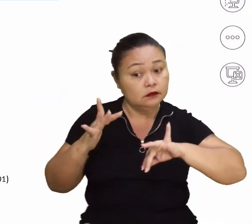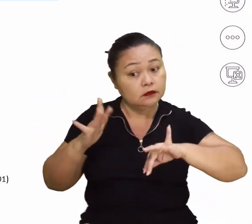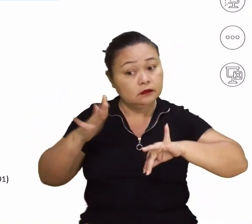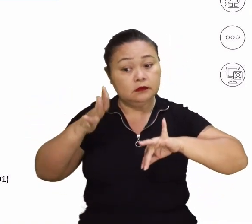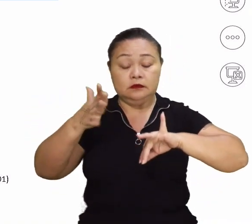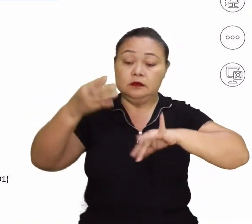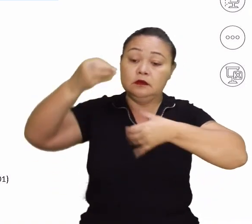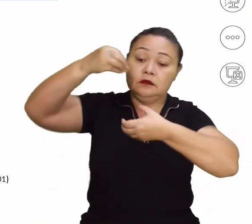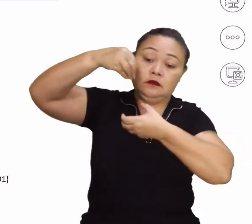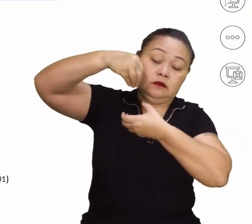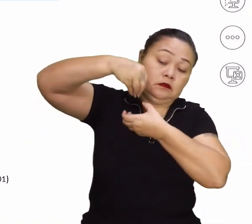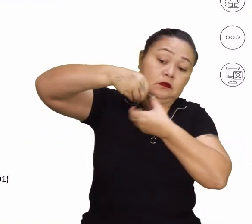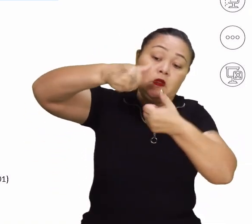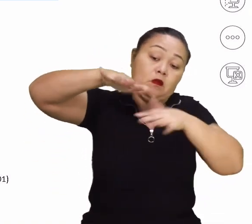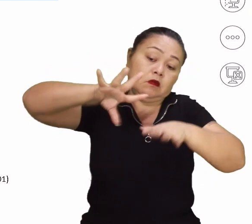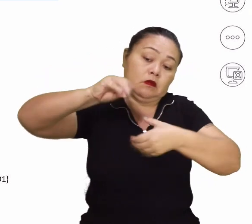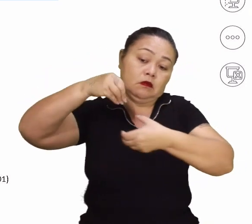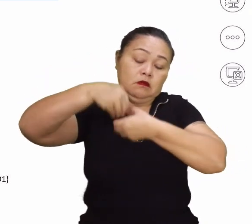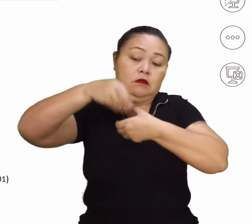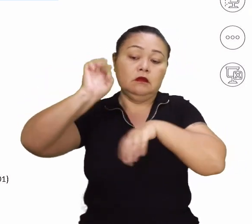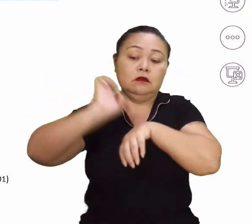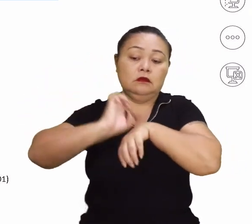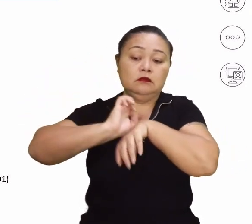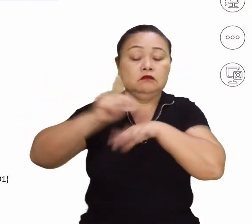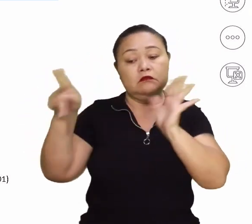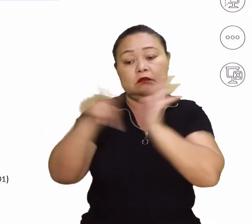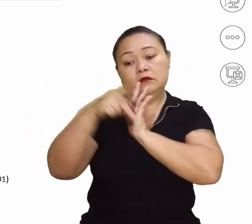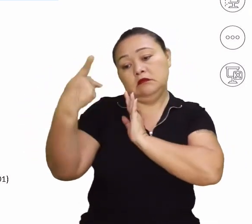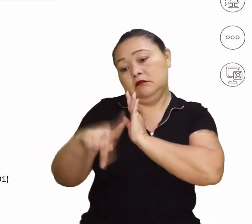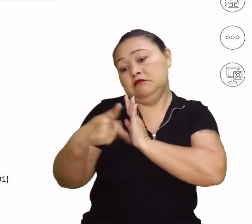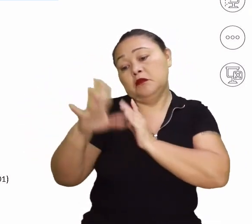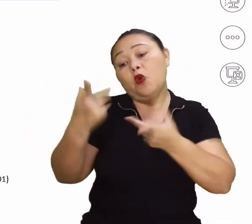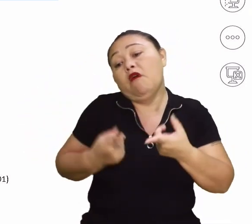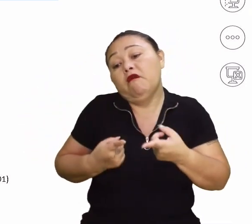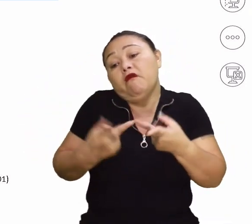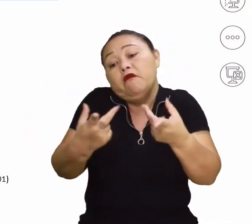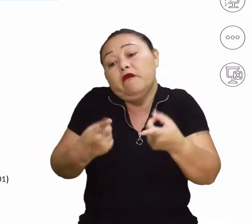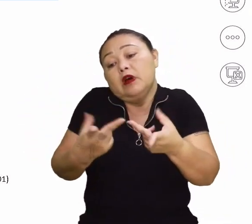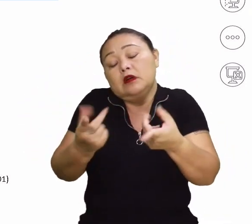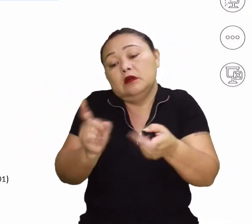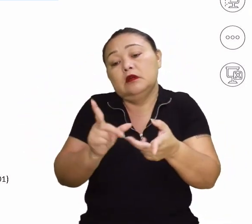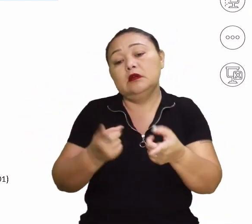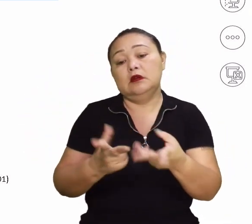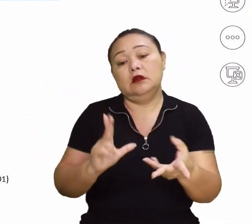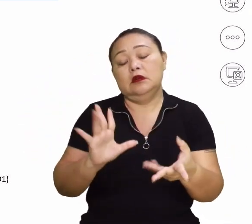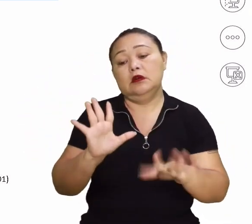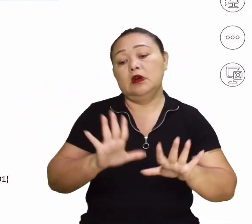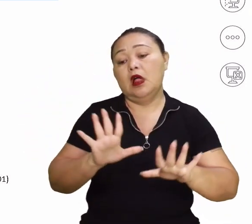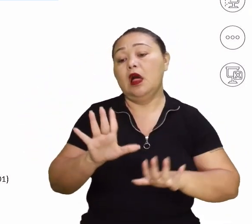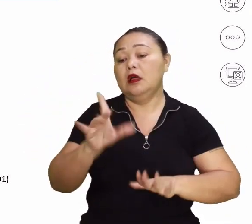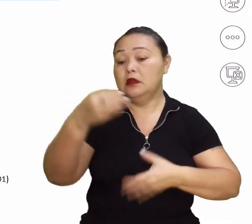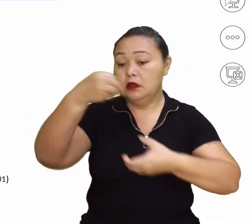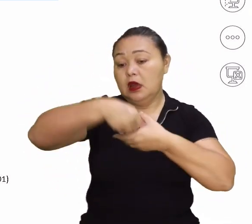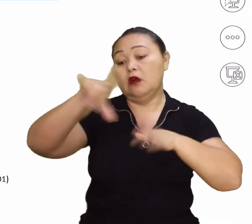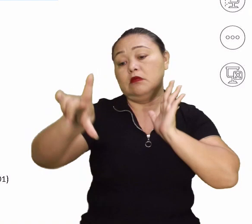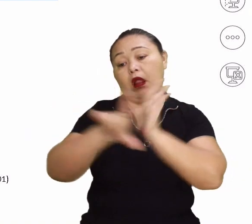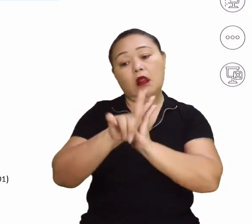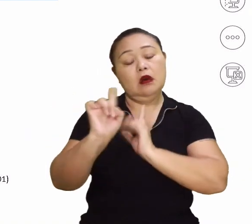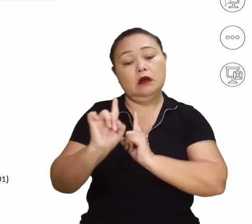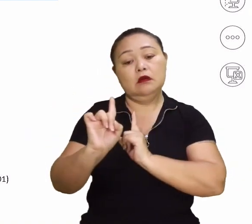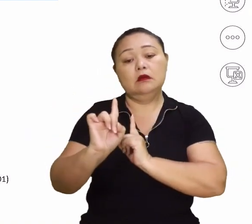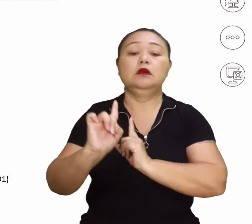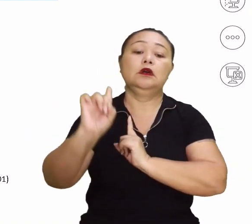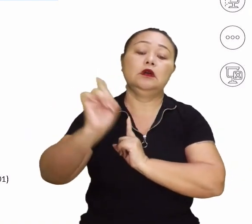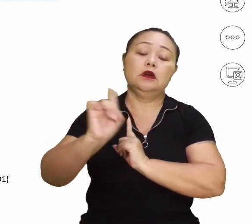não fica dentro do próprio estado. Ele não é vendido de uma forma, às vezes, legal. Se ele